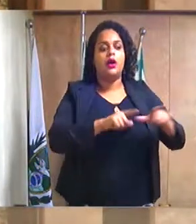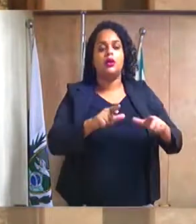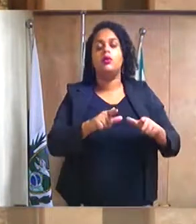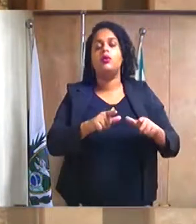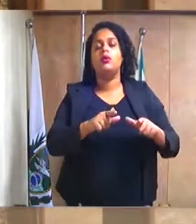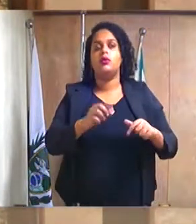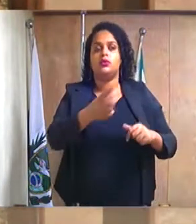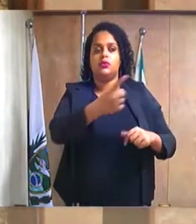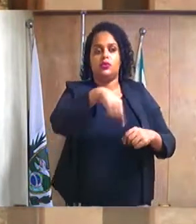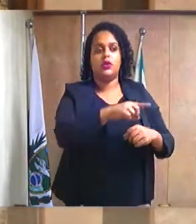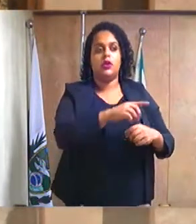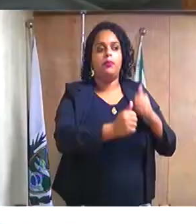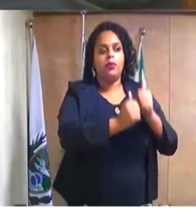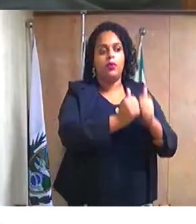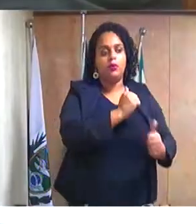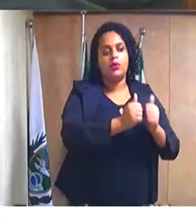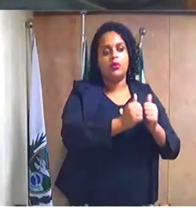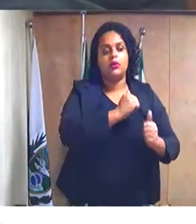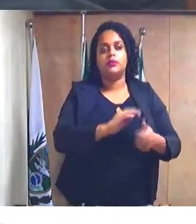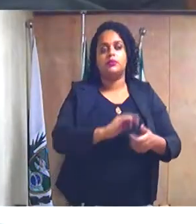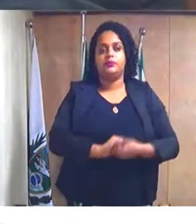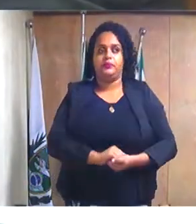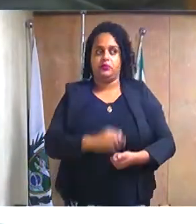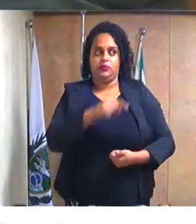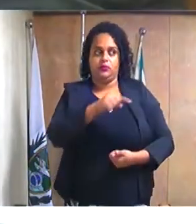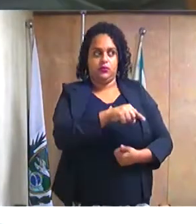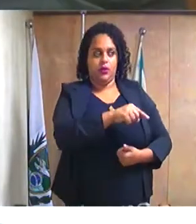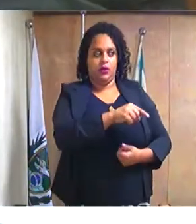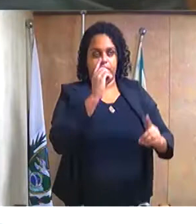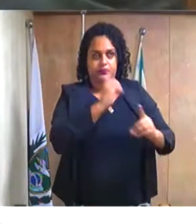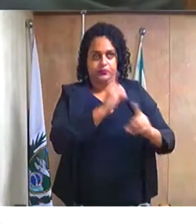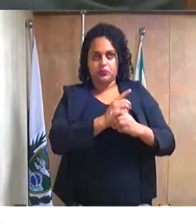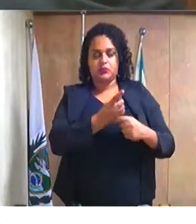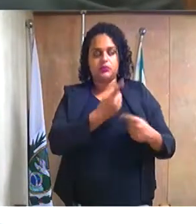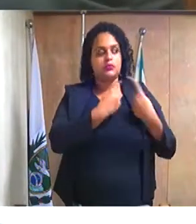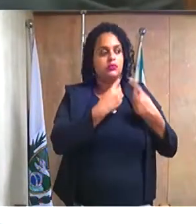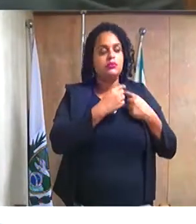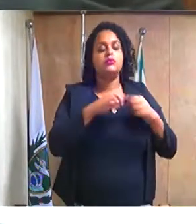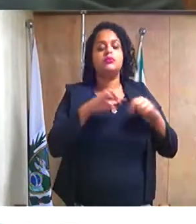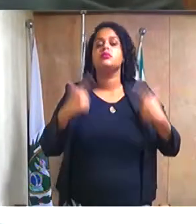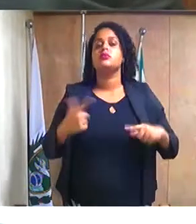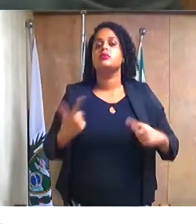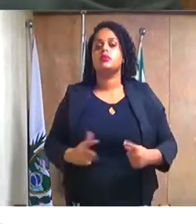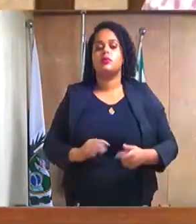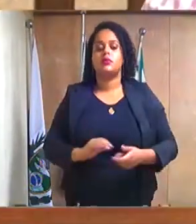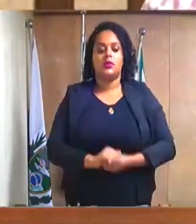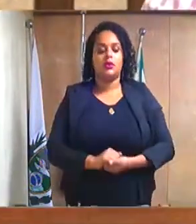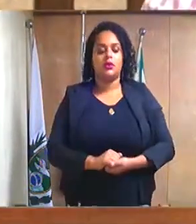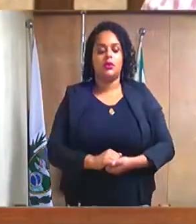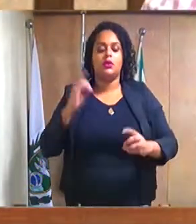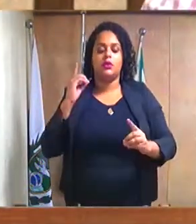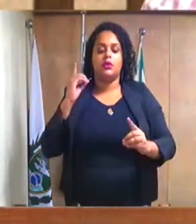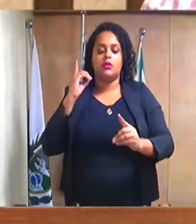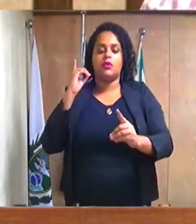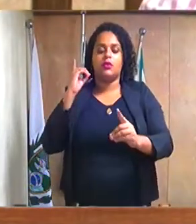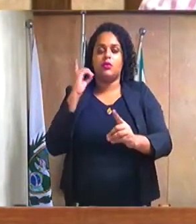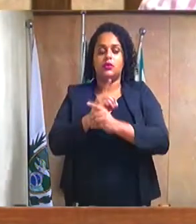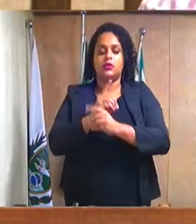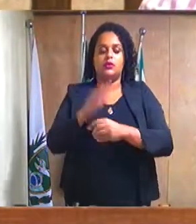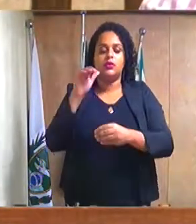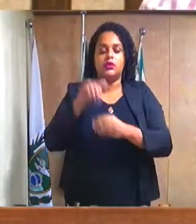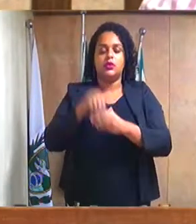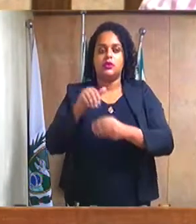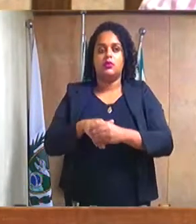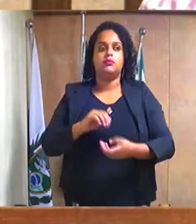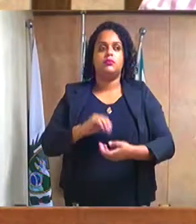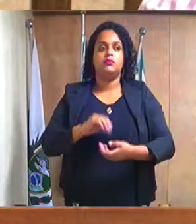para o município de Duque de Caxias. A matéria encontra-se em discussão. Não havendo quem queira discutir a matéria, a matéria encontra-se em